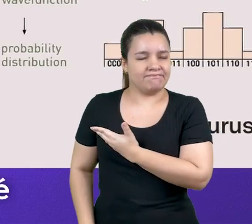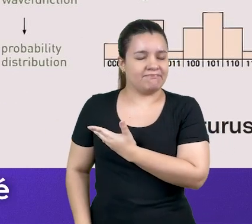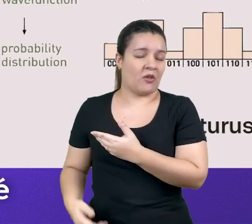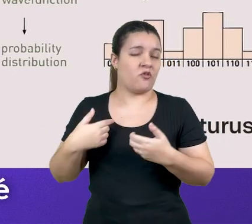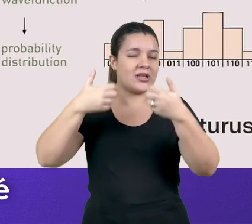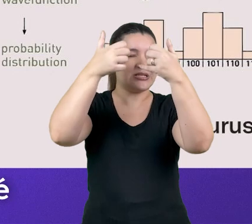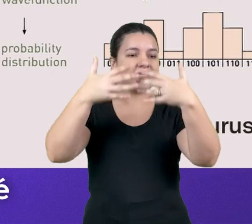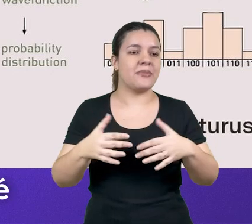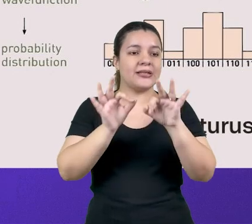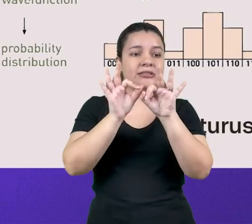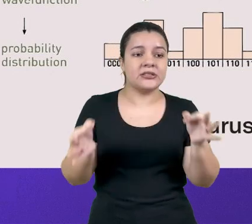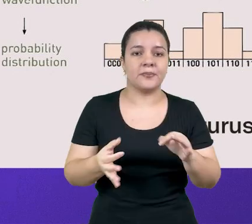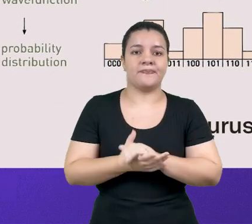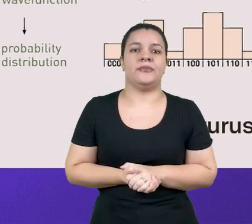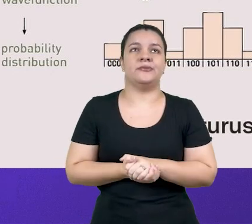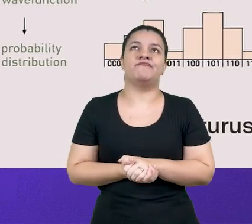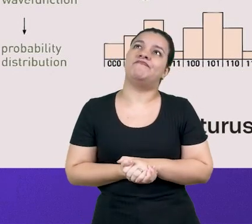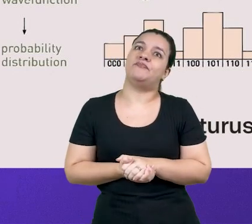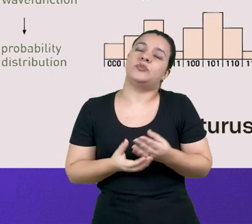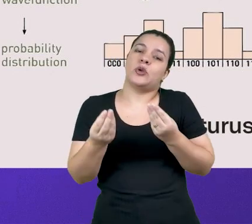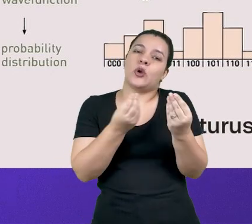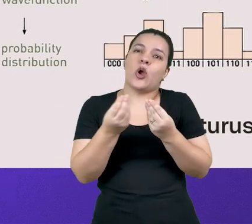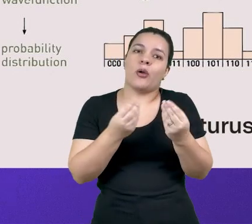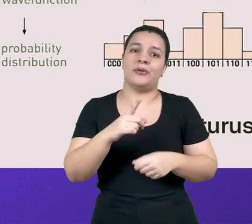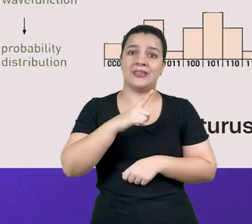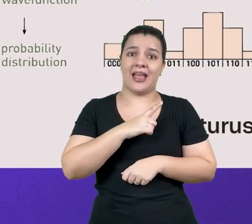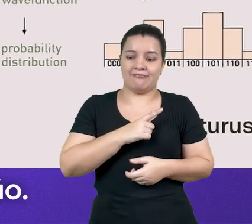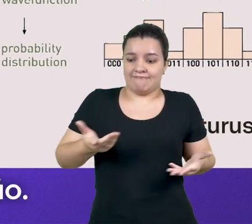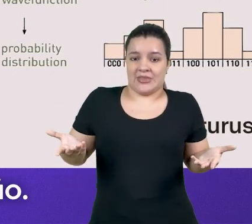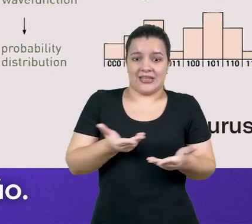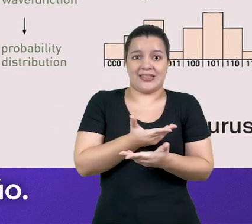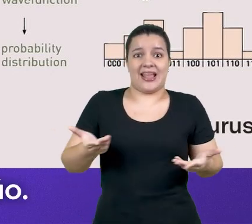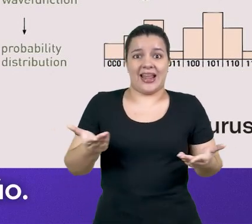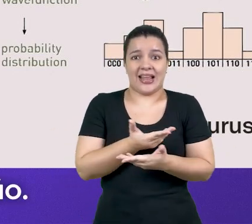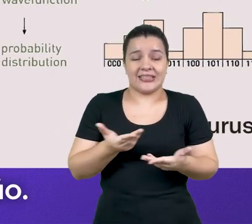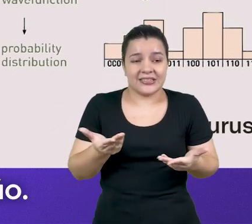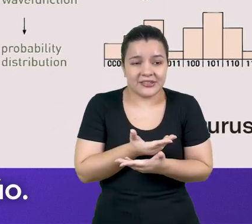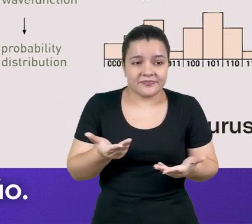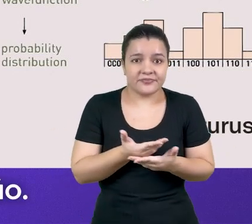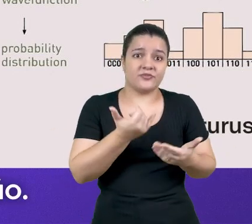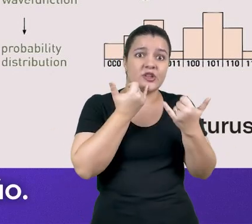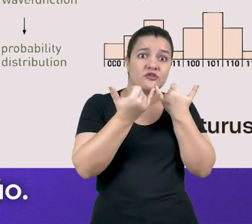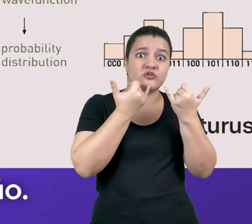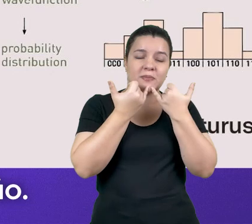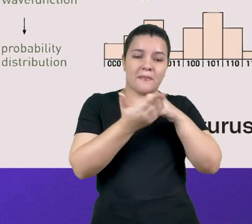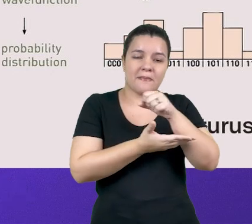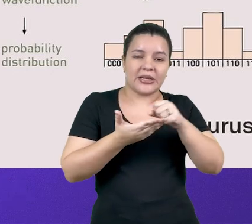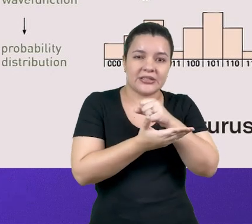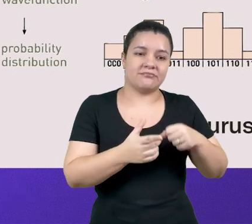bem simples, é uma, digamos, interação entre essas unidades básicas de